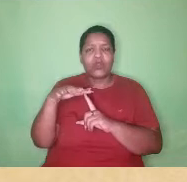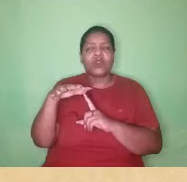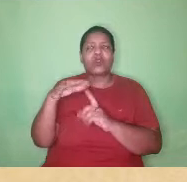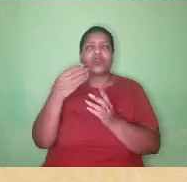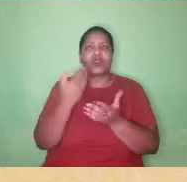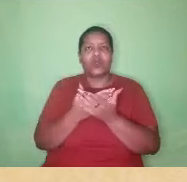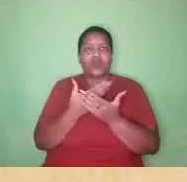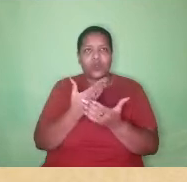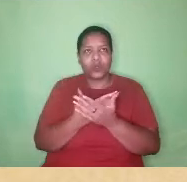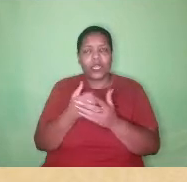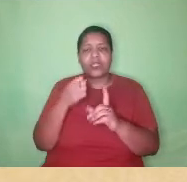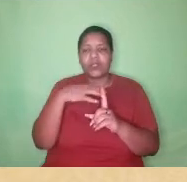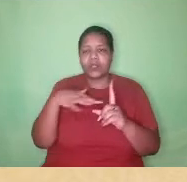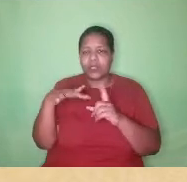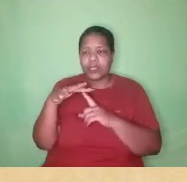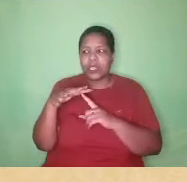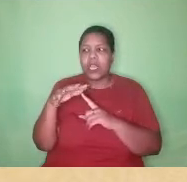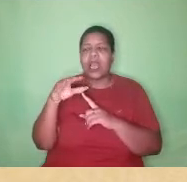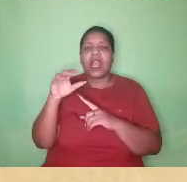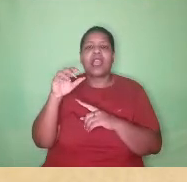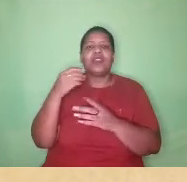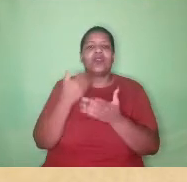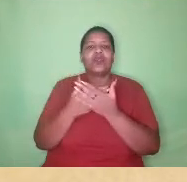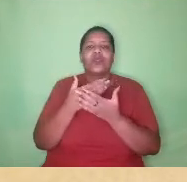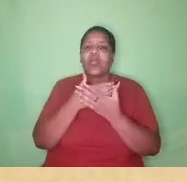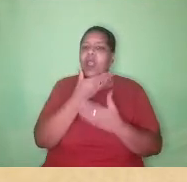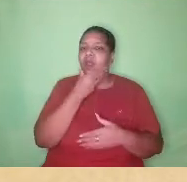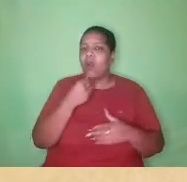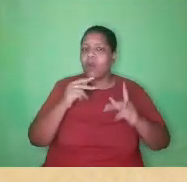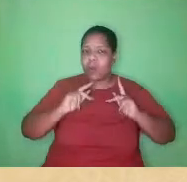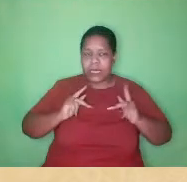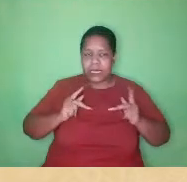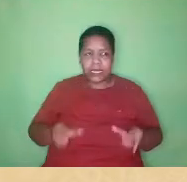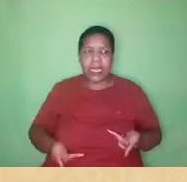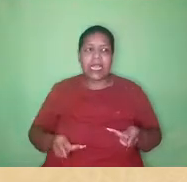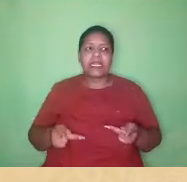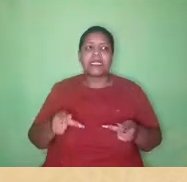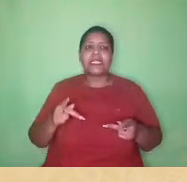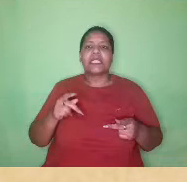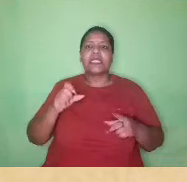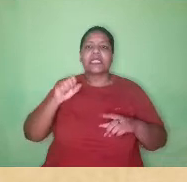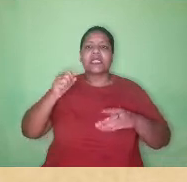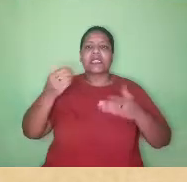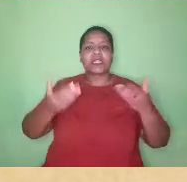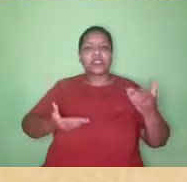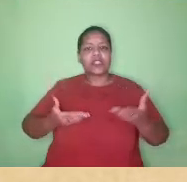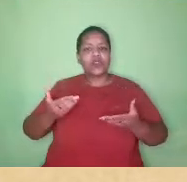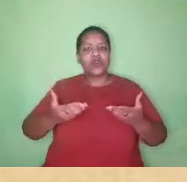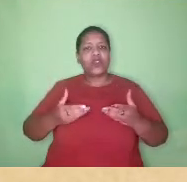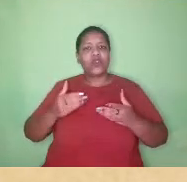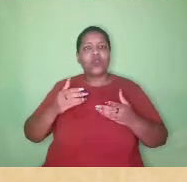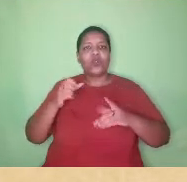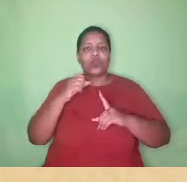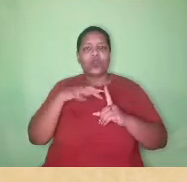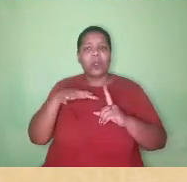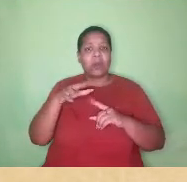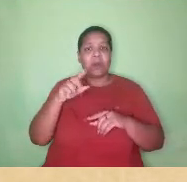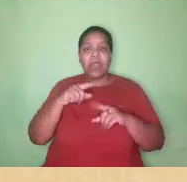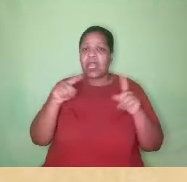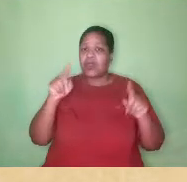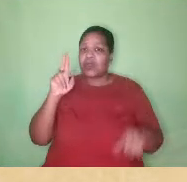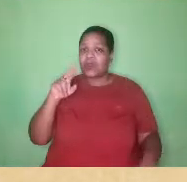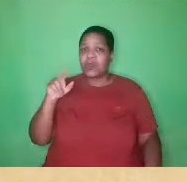né, Serviço Social, de Educação, mas nunca tinha falado para um público de alunos e agora falando para um público